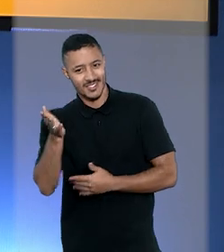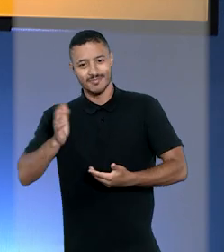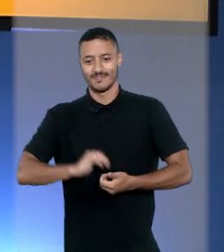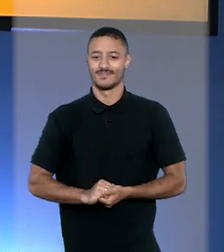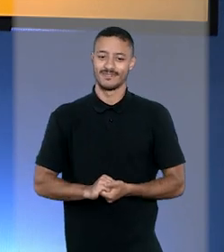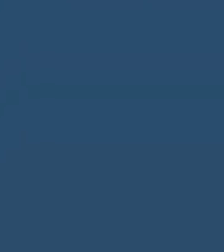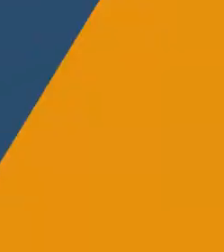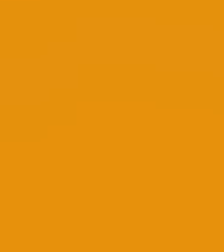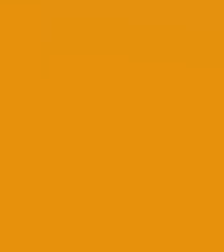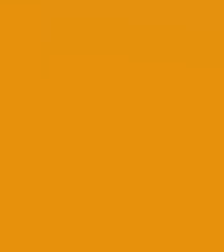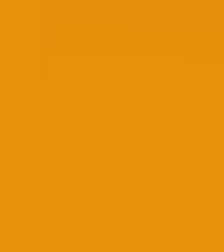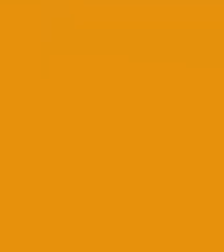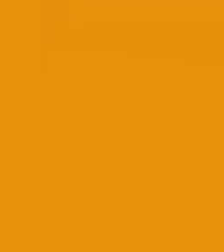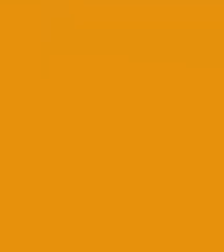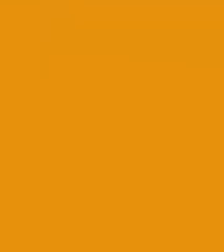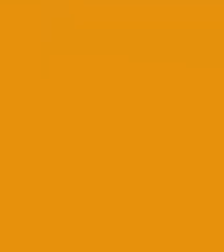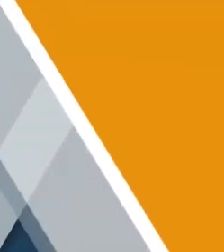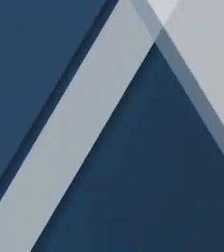Tchau, tchau!